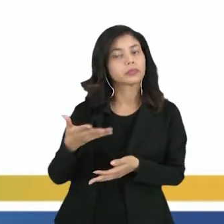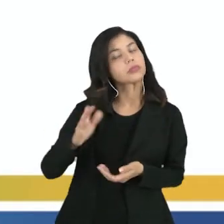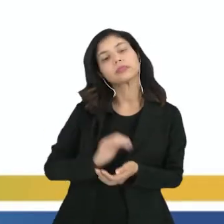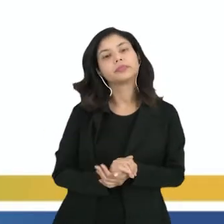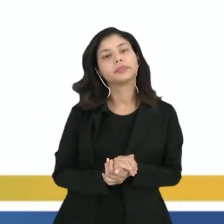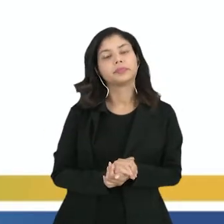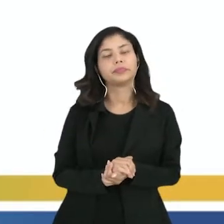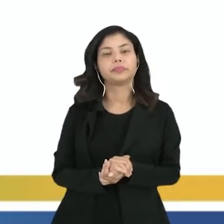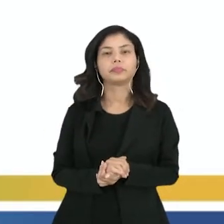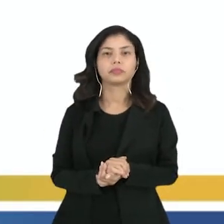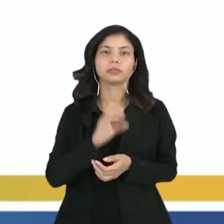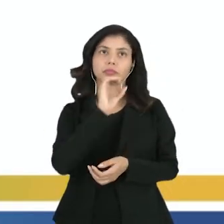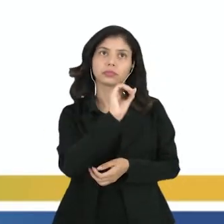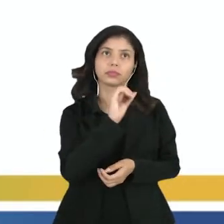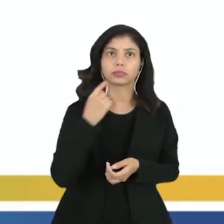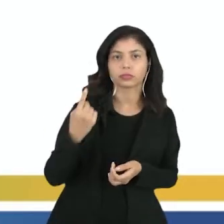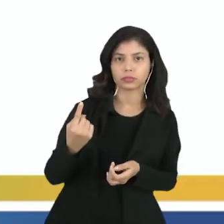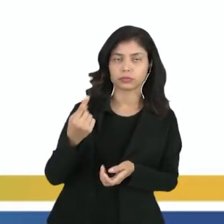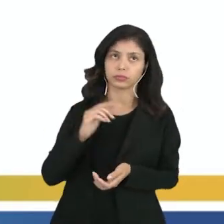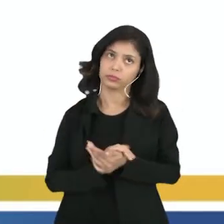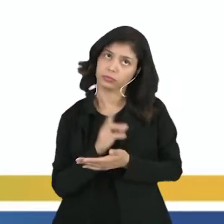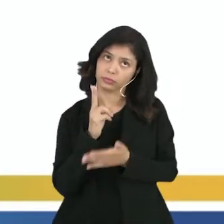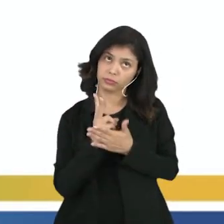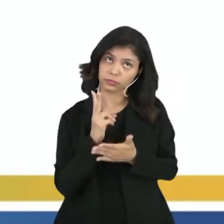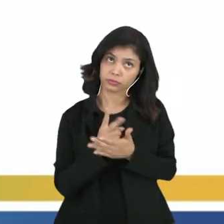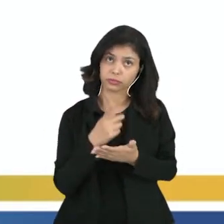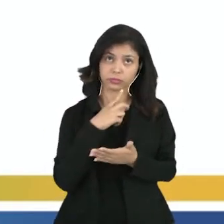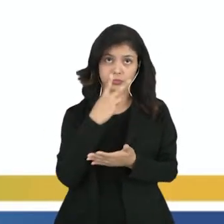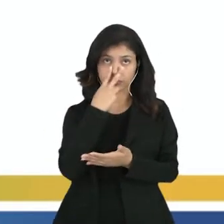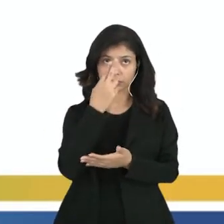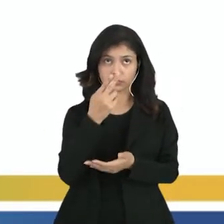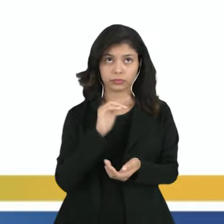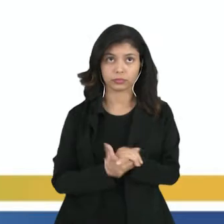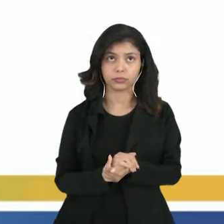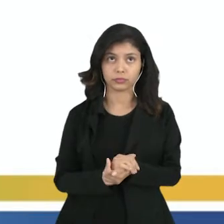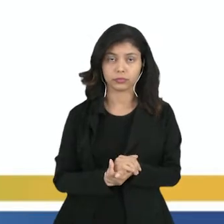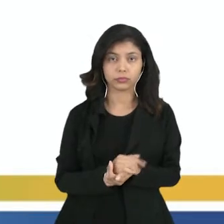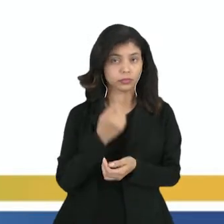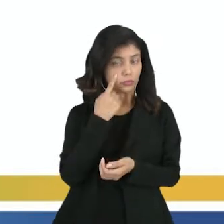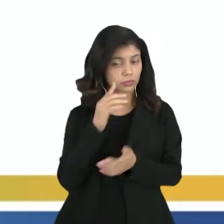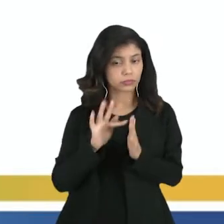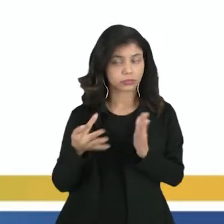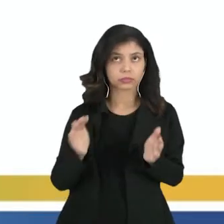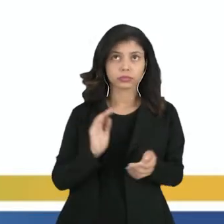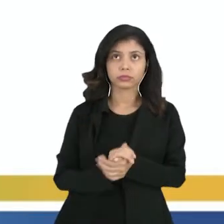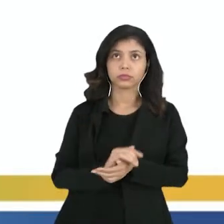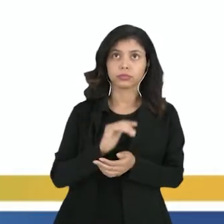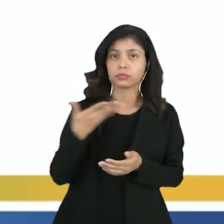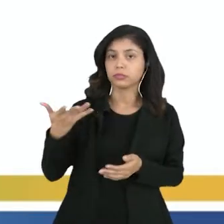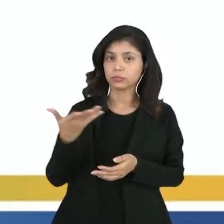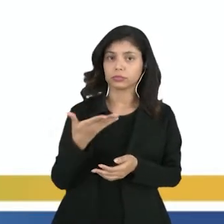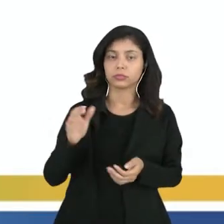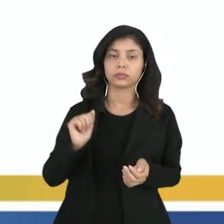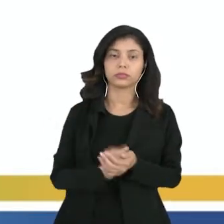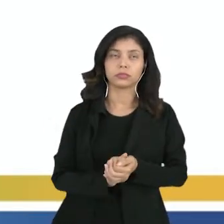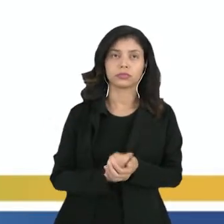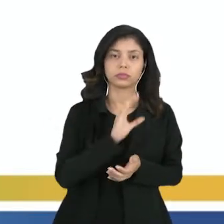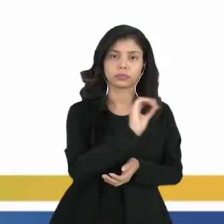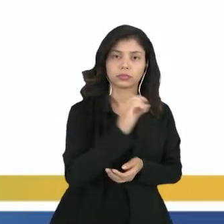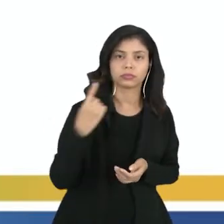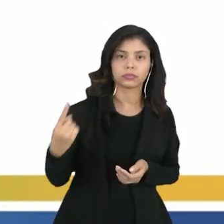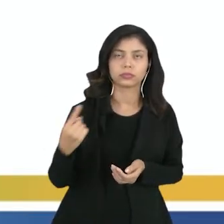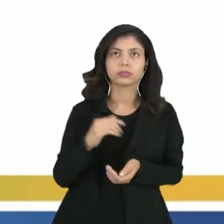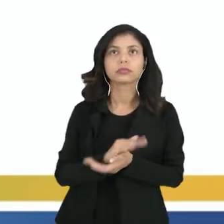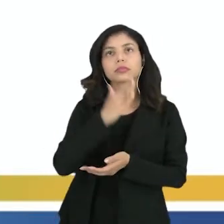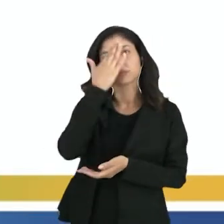entre 0 e 1. Então, sempre que nos depararmos com uma função que a base está entre 0 e 1,